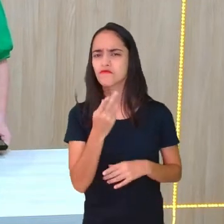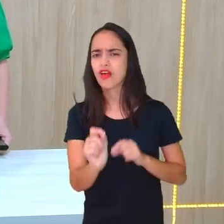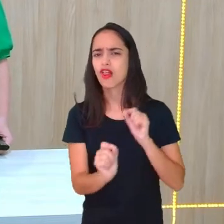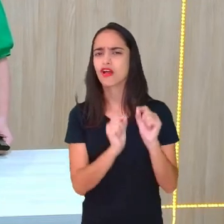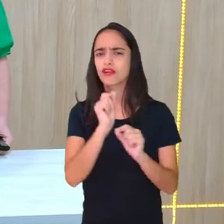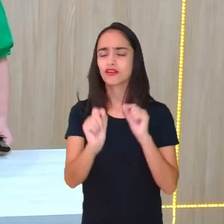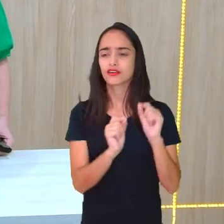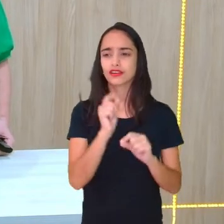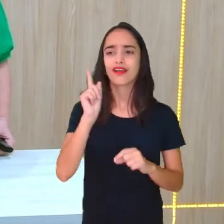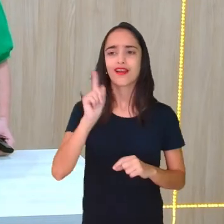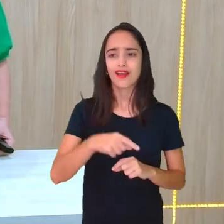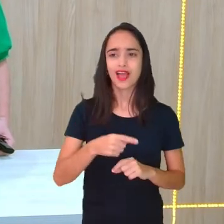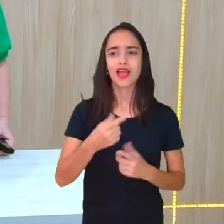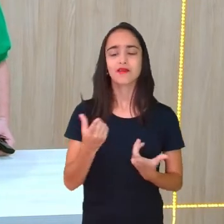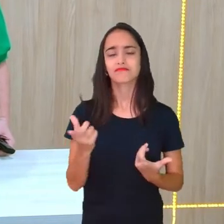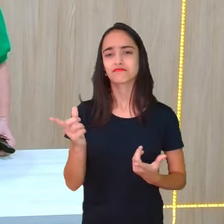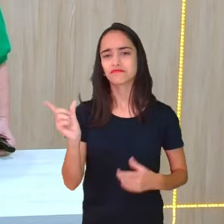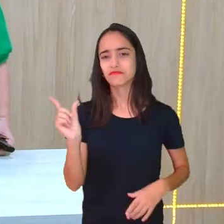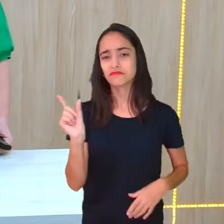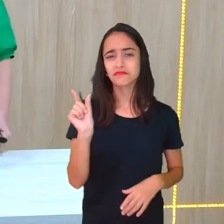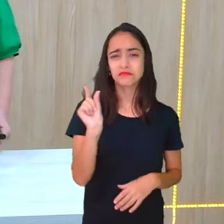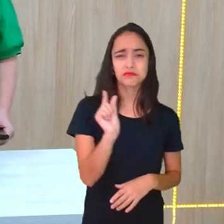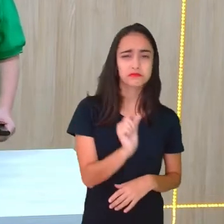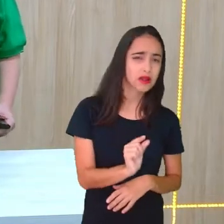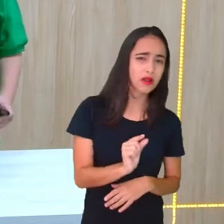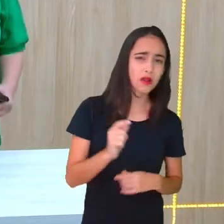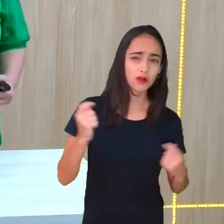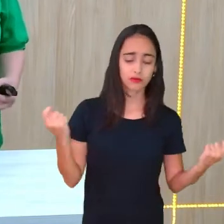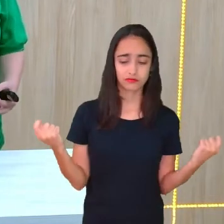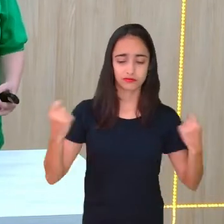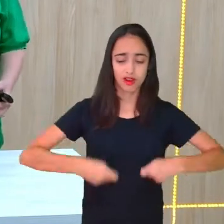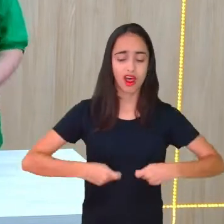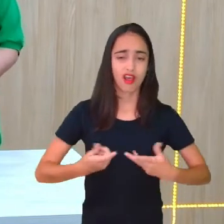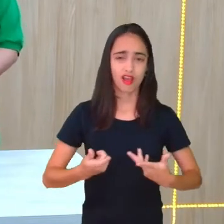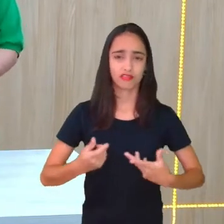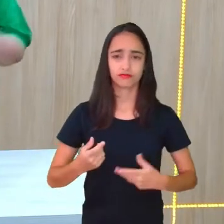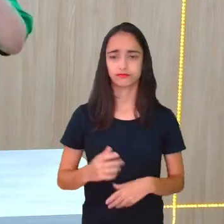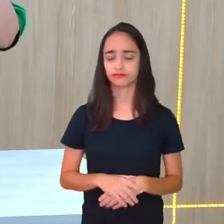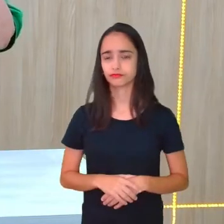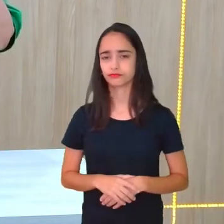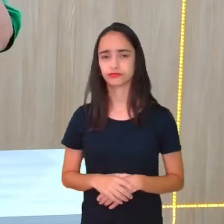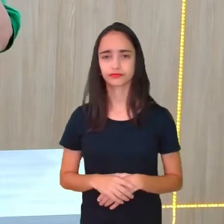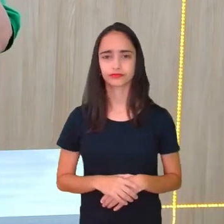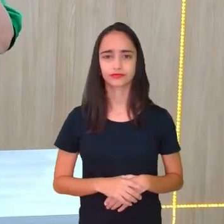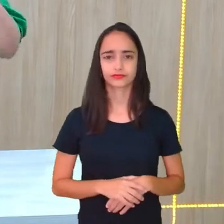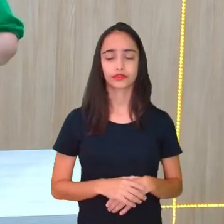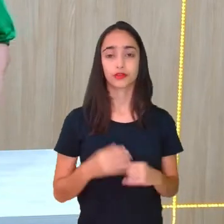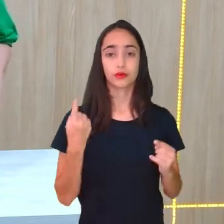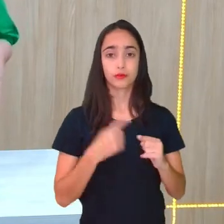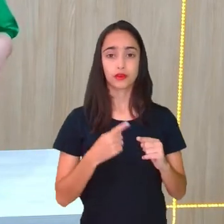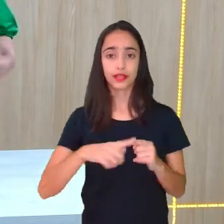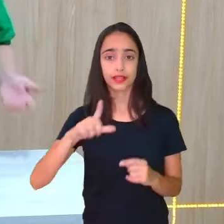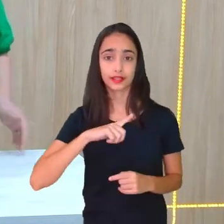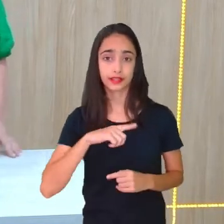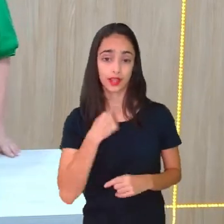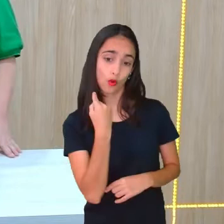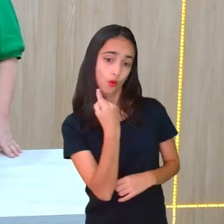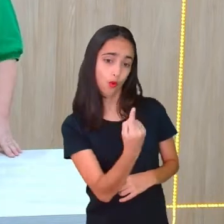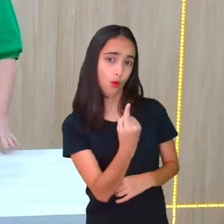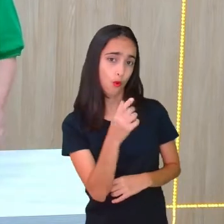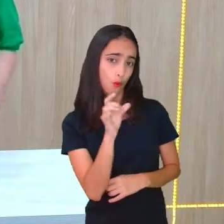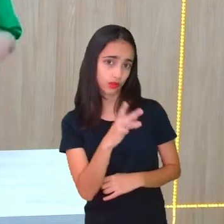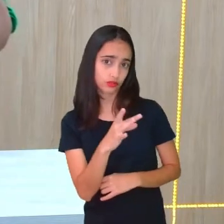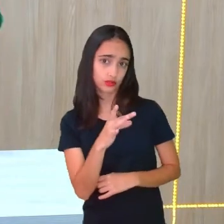mas é pouco provável. Por quê? Porque eu tenho uma no meio de